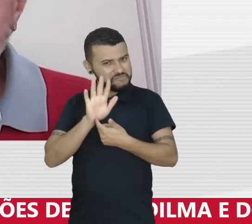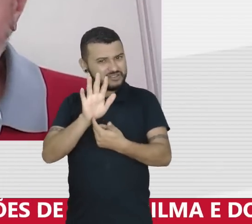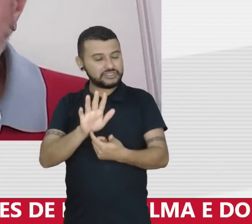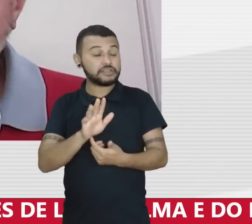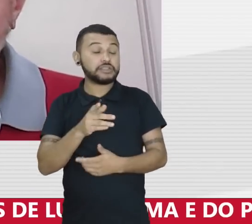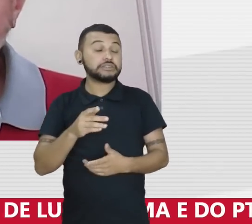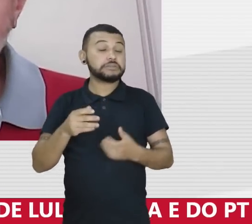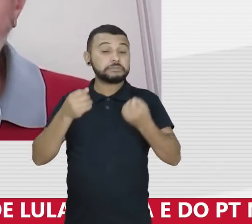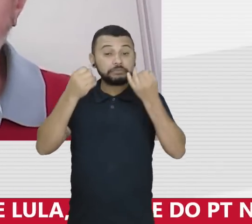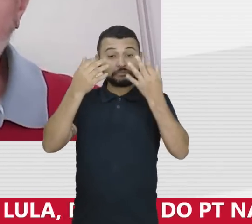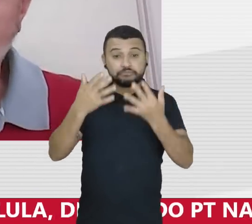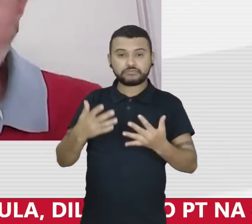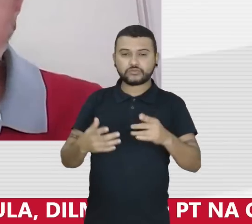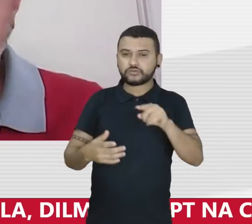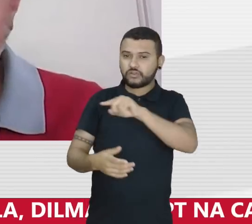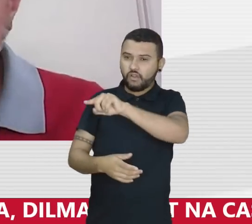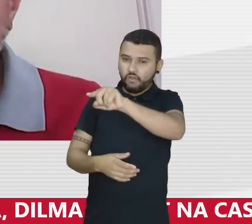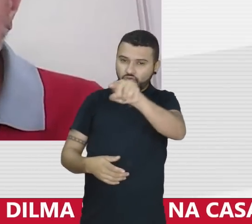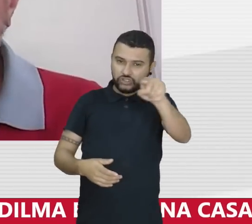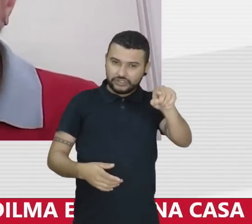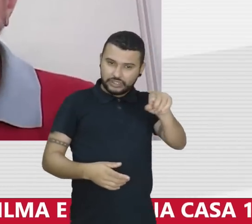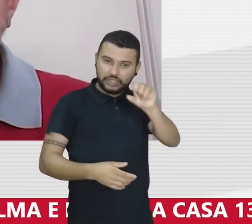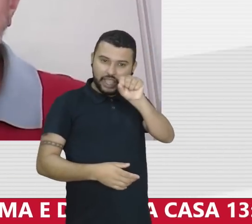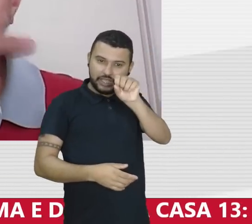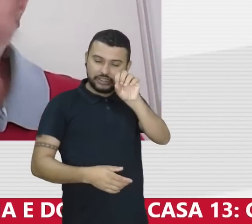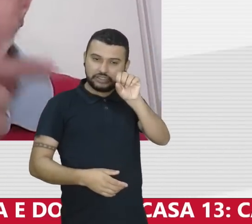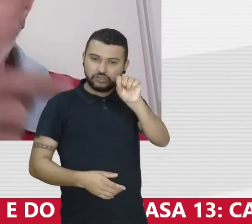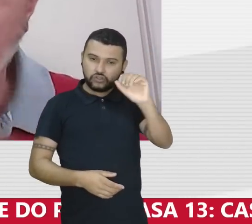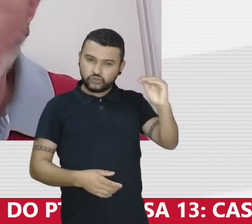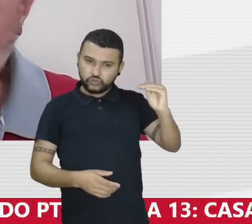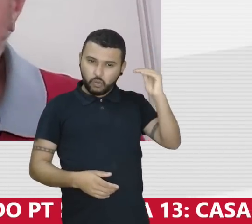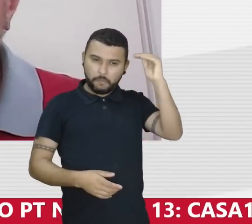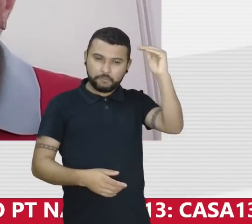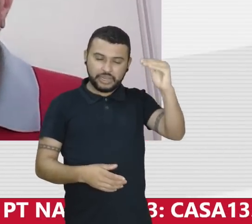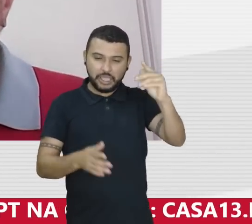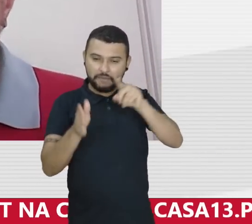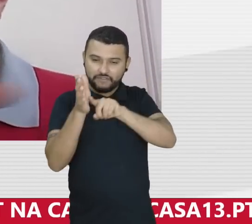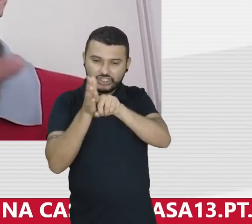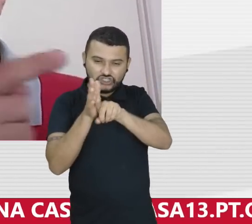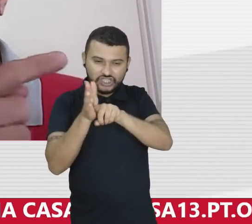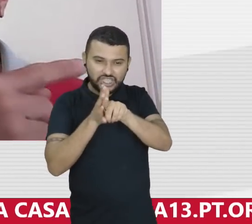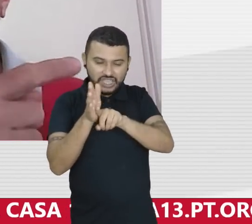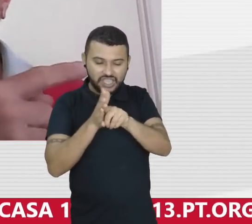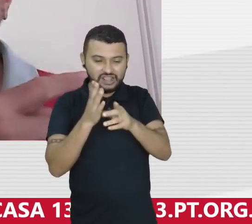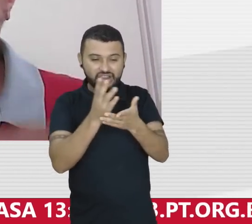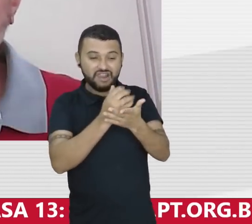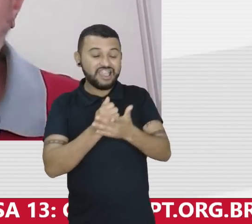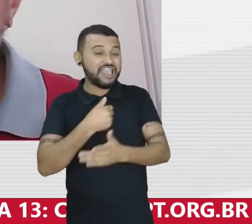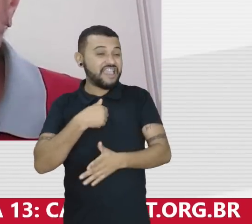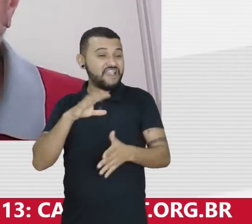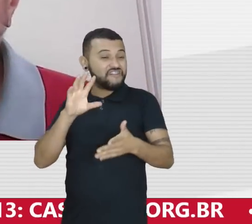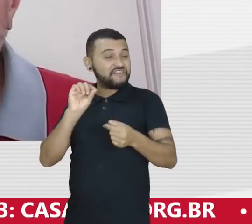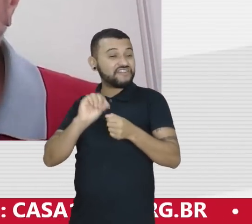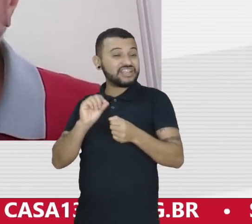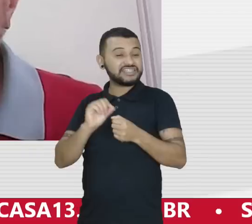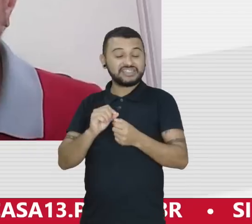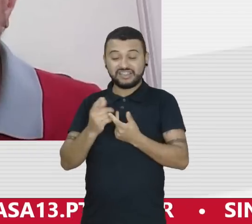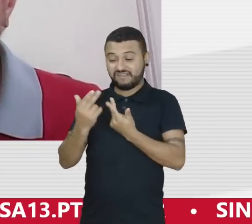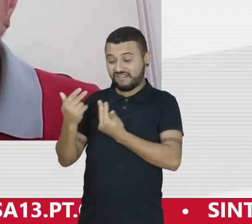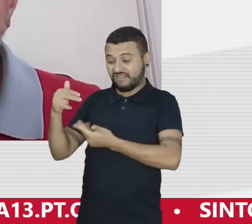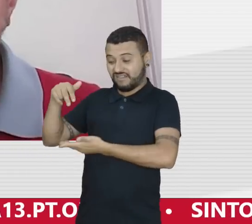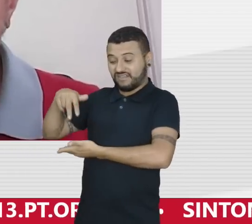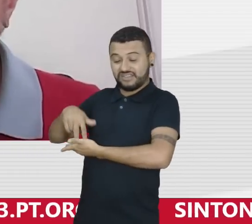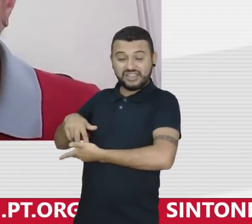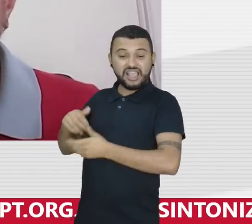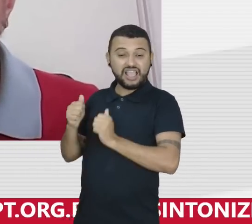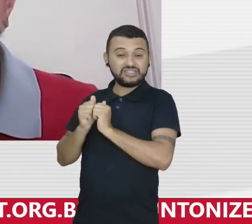o seguinte: olha, vocês do Supremo que estão investigando o golpe, olha o que eu faço com quem patrocina o